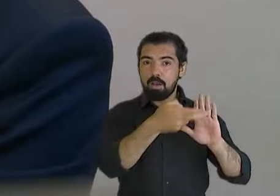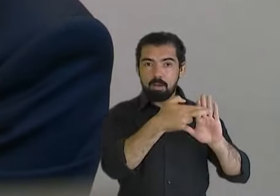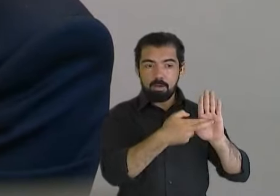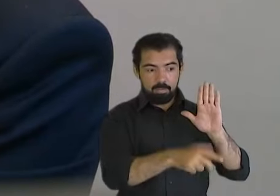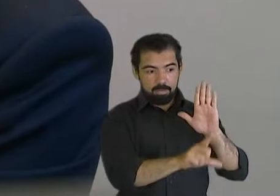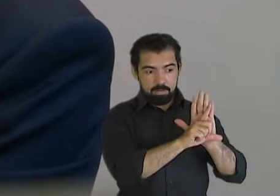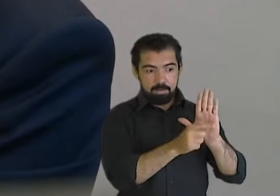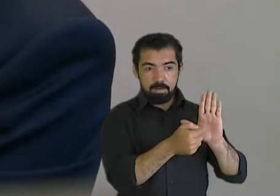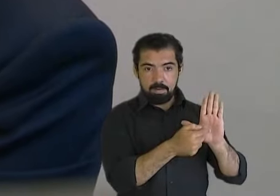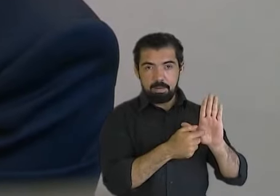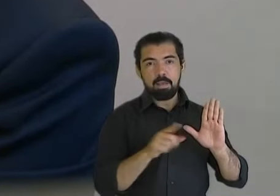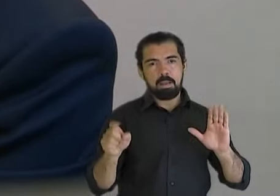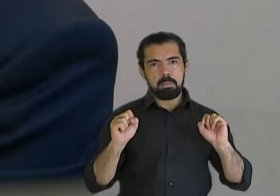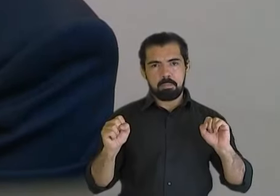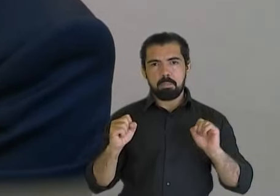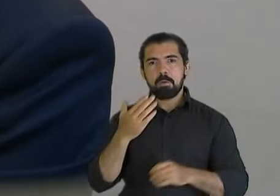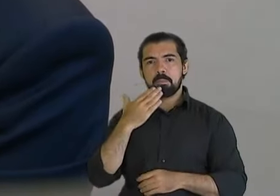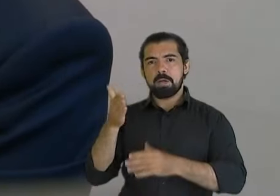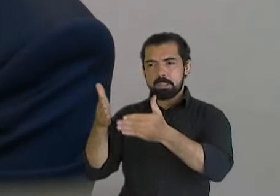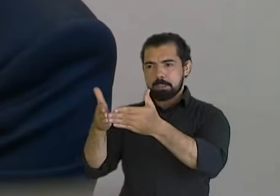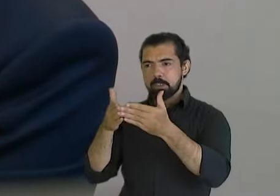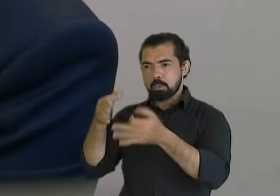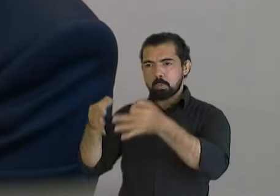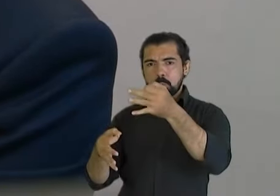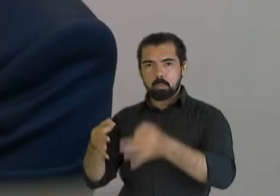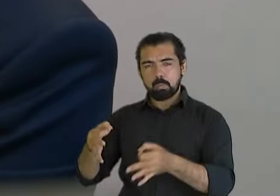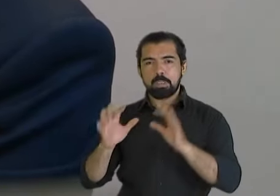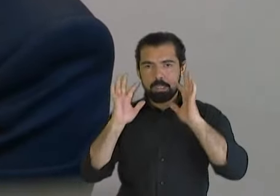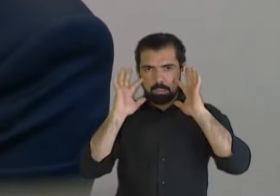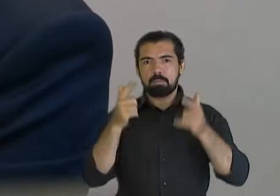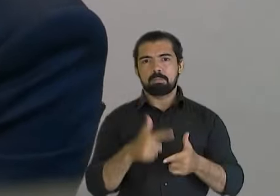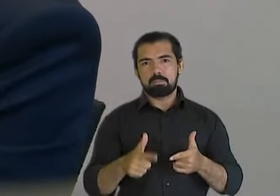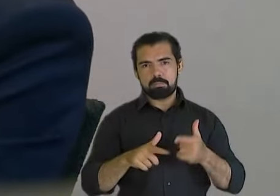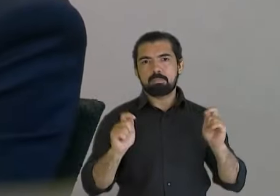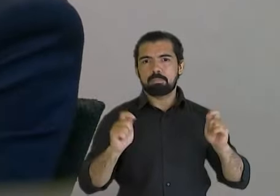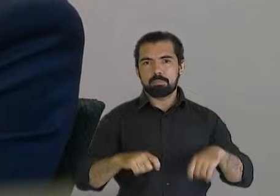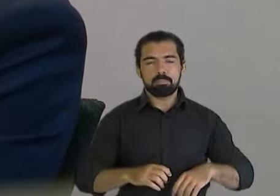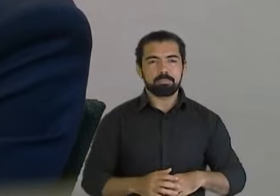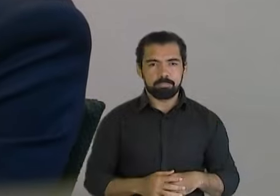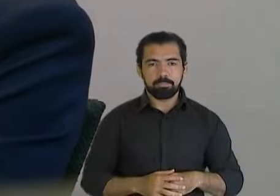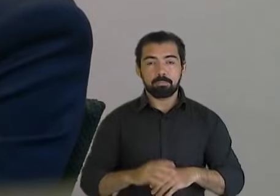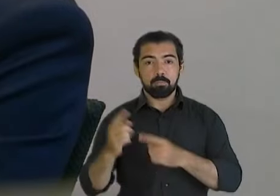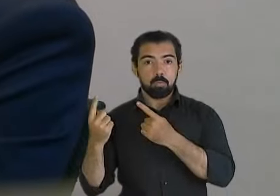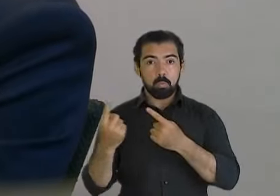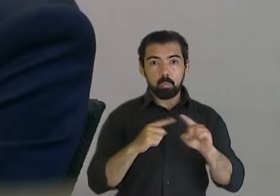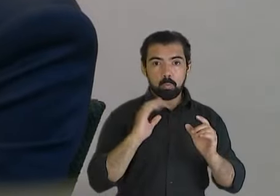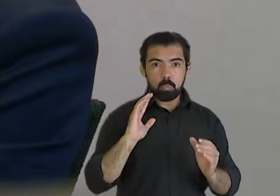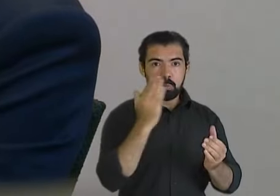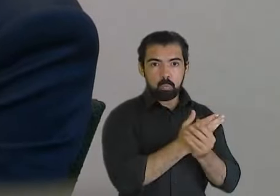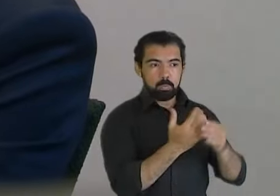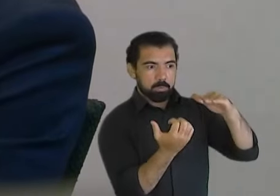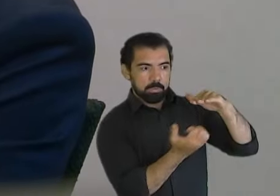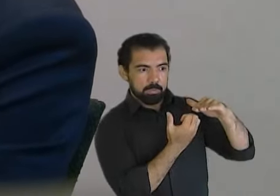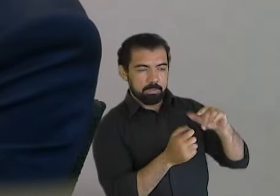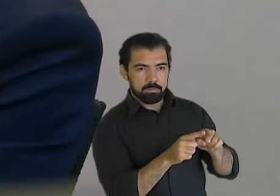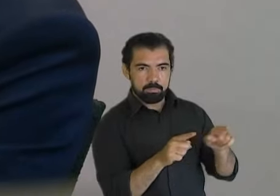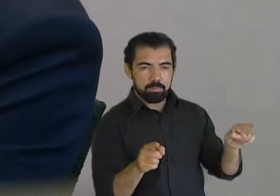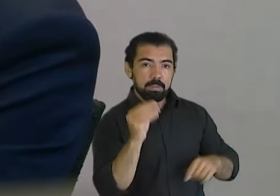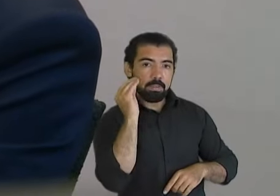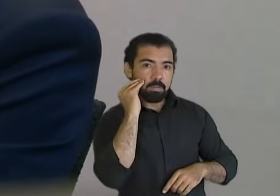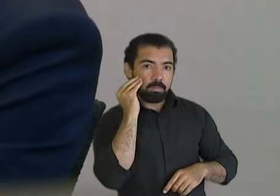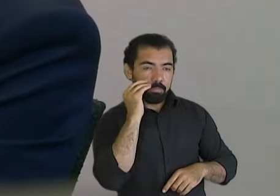mais razão, podem sim acionar a justiça, né? Inclusive contra essas empresas, para tentar, de certa